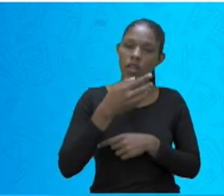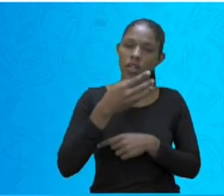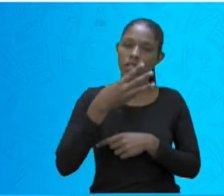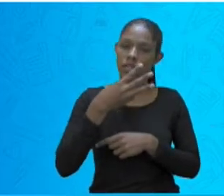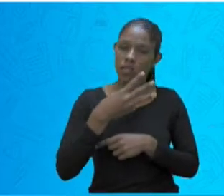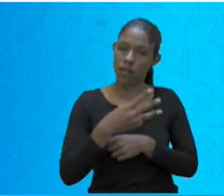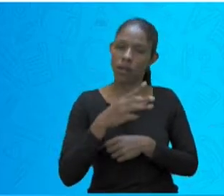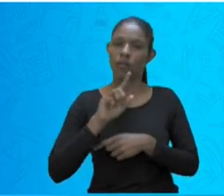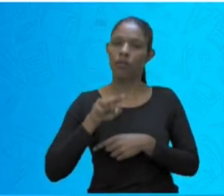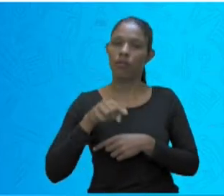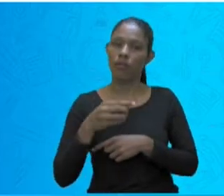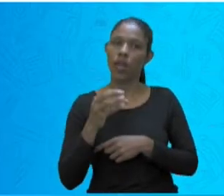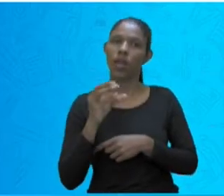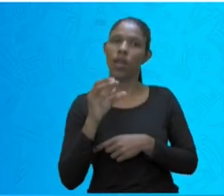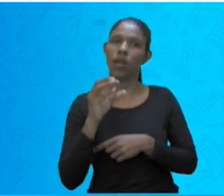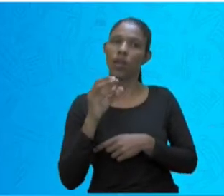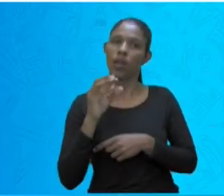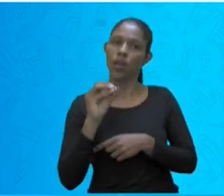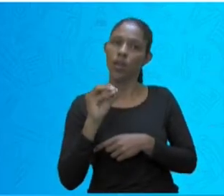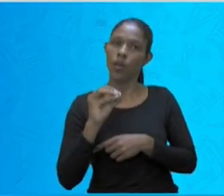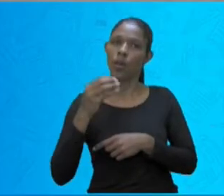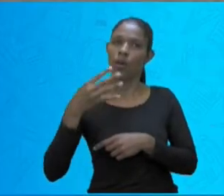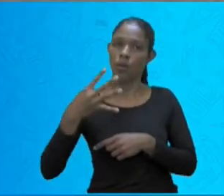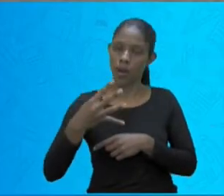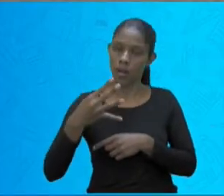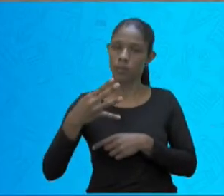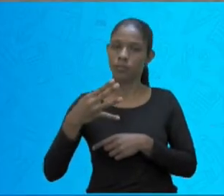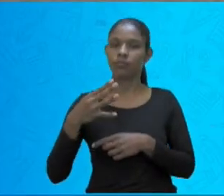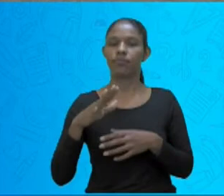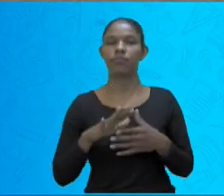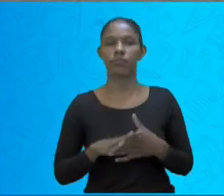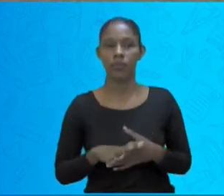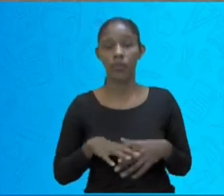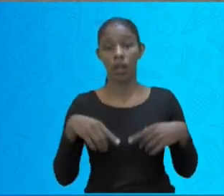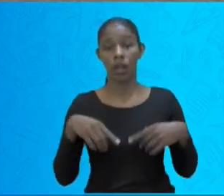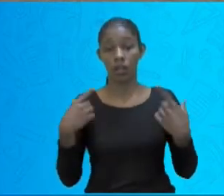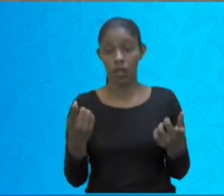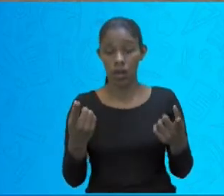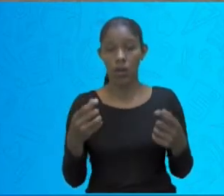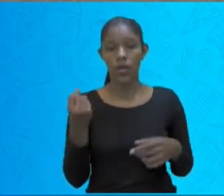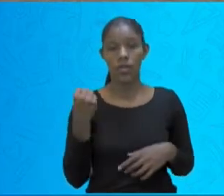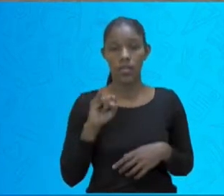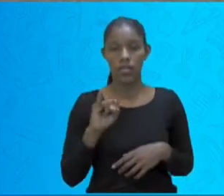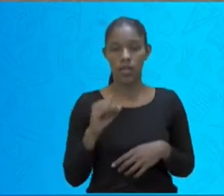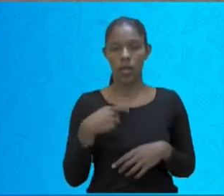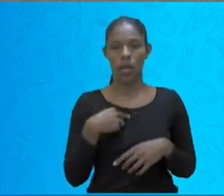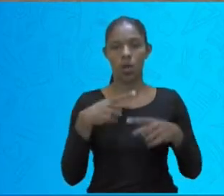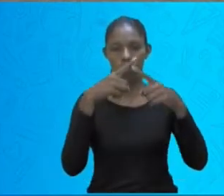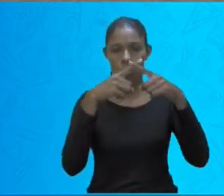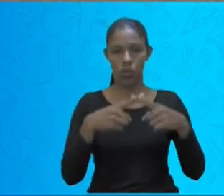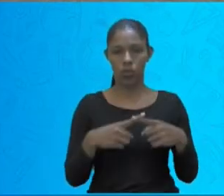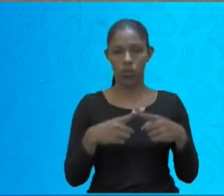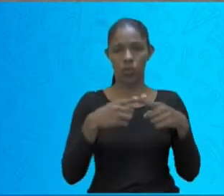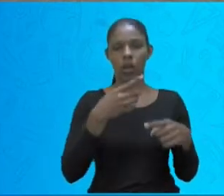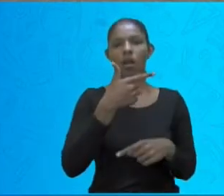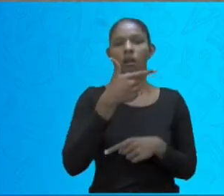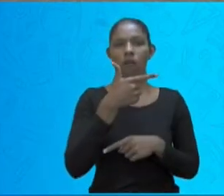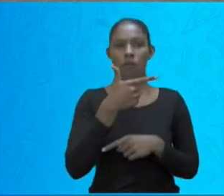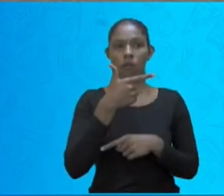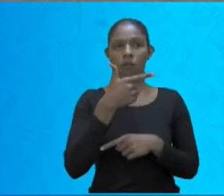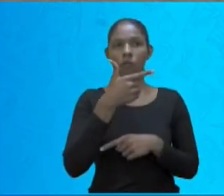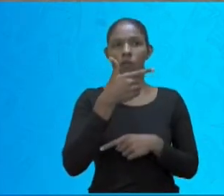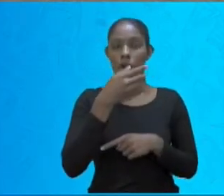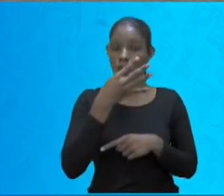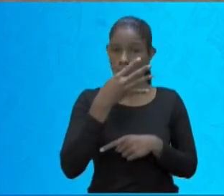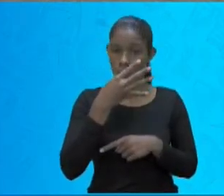23,4. Então, se eu multiplicar menos 4,8 por ele mesmo, eu tenho 23,4. Se